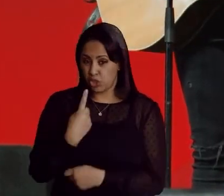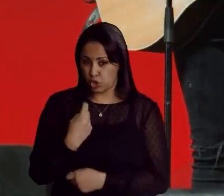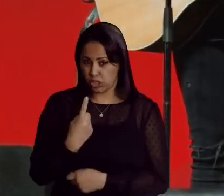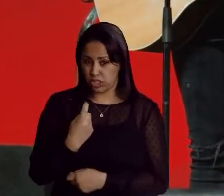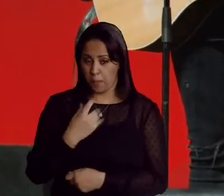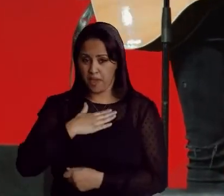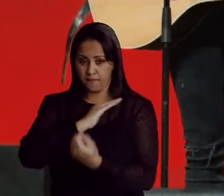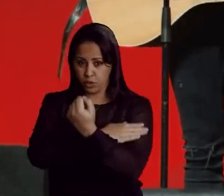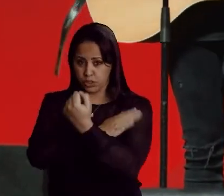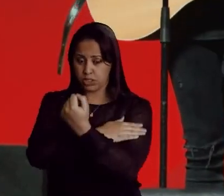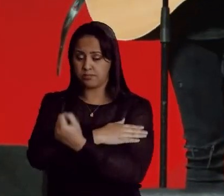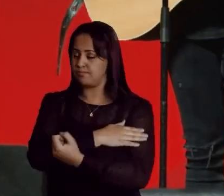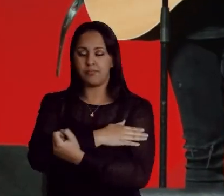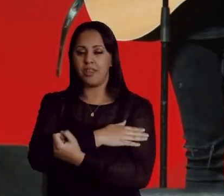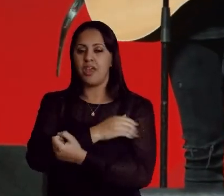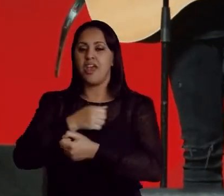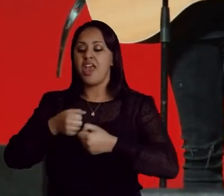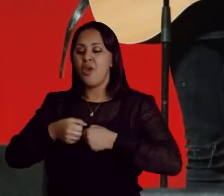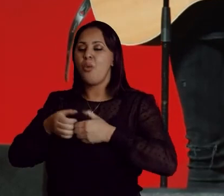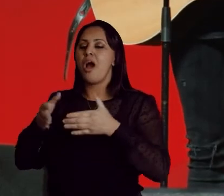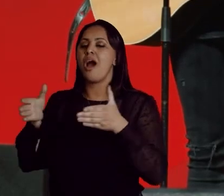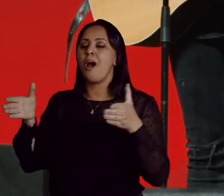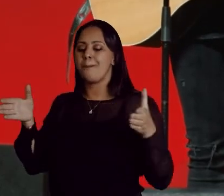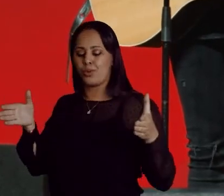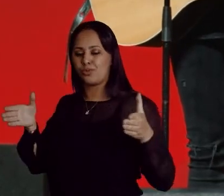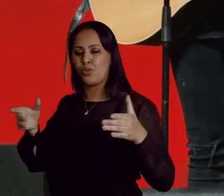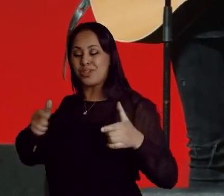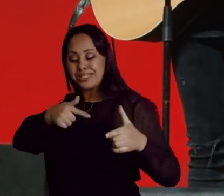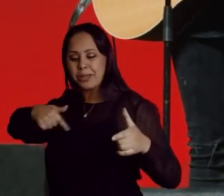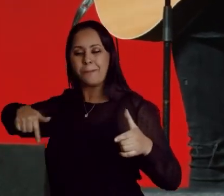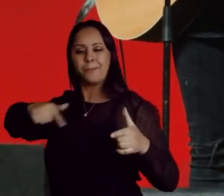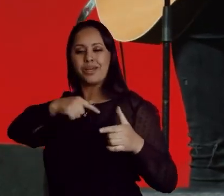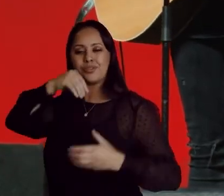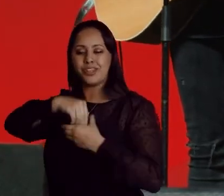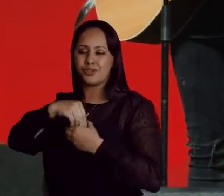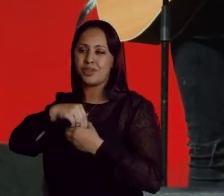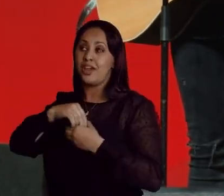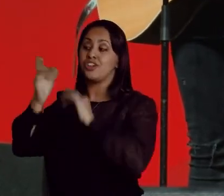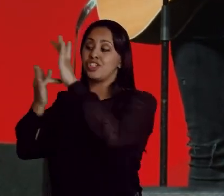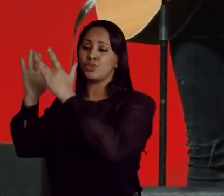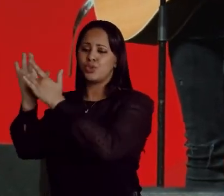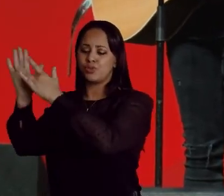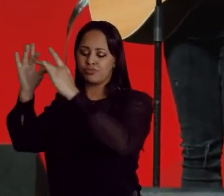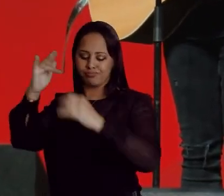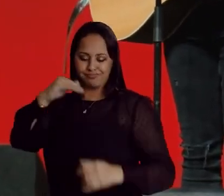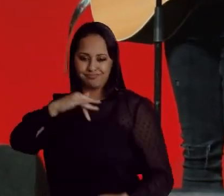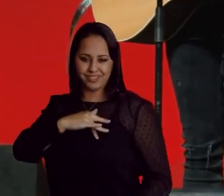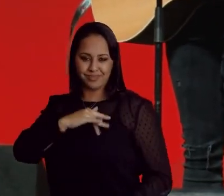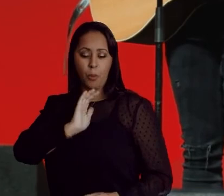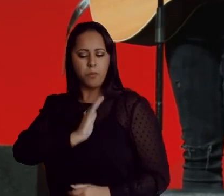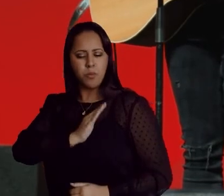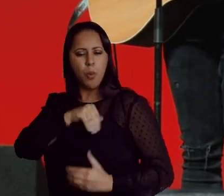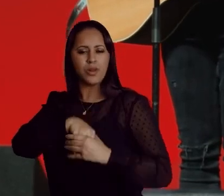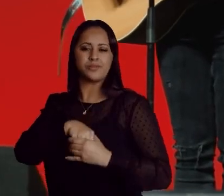minha força eu não tenho nada, eu abro espaço dentro de mim para que Jesus possa entrar.